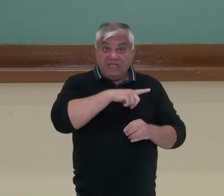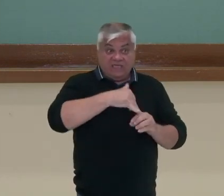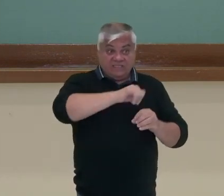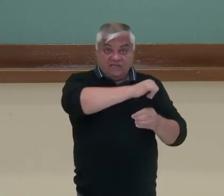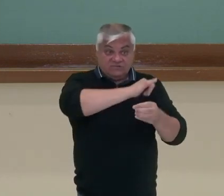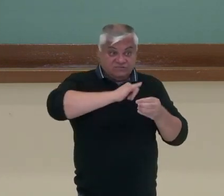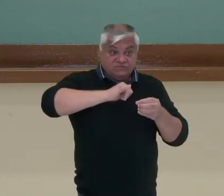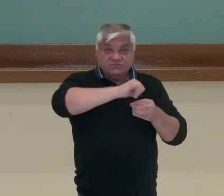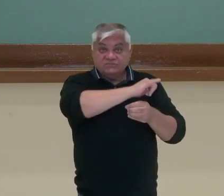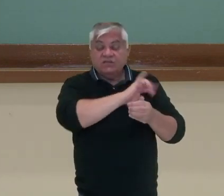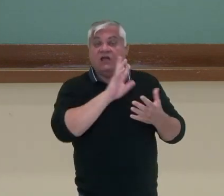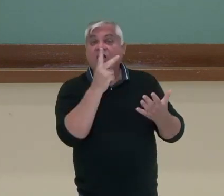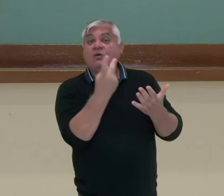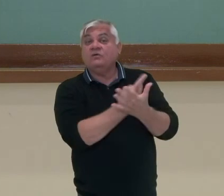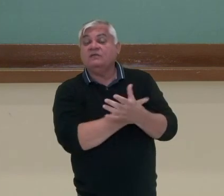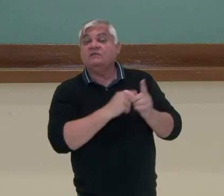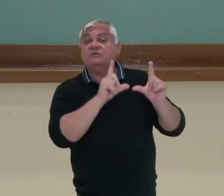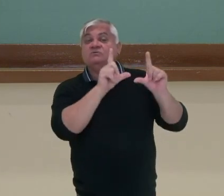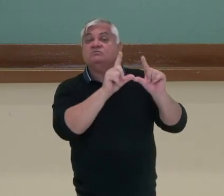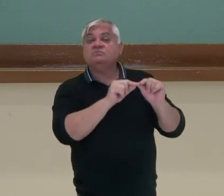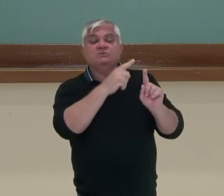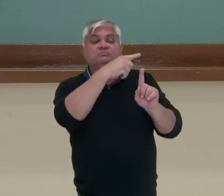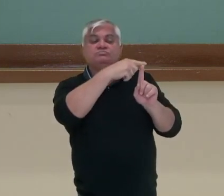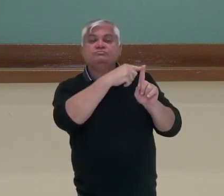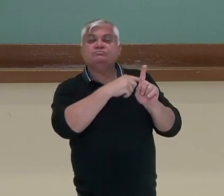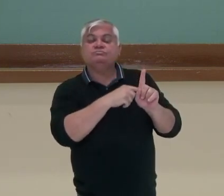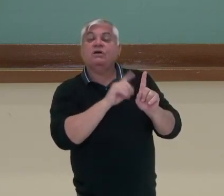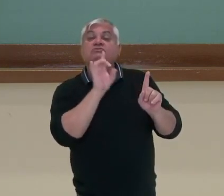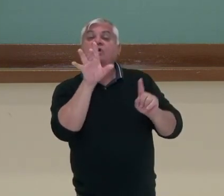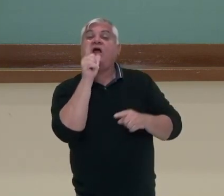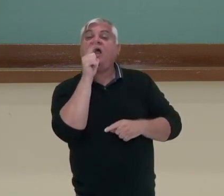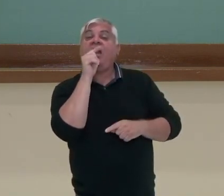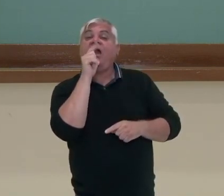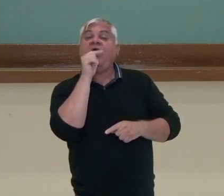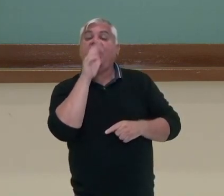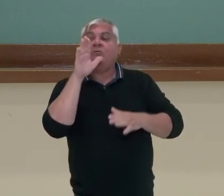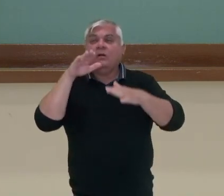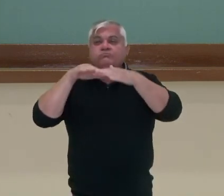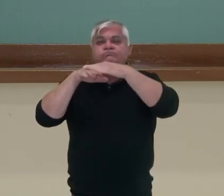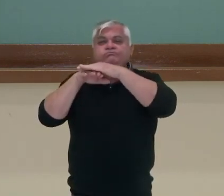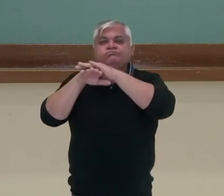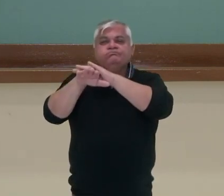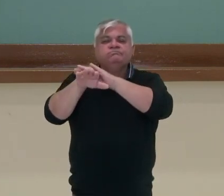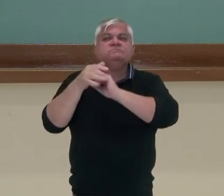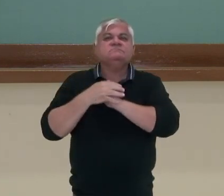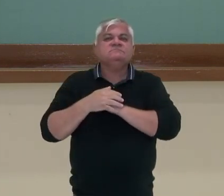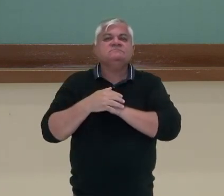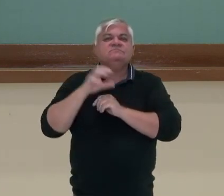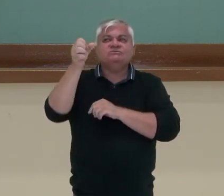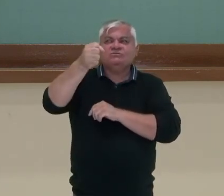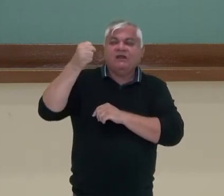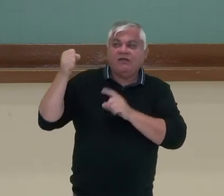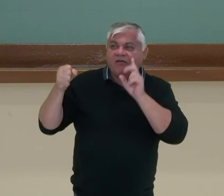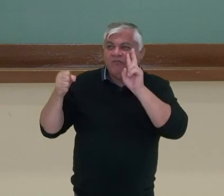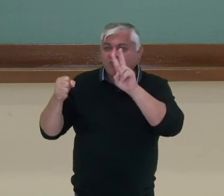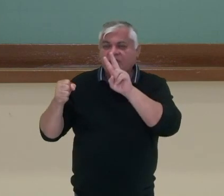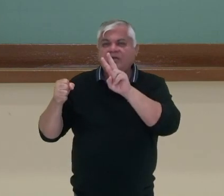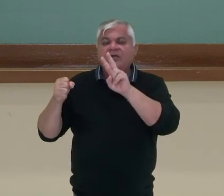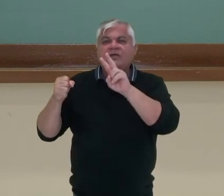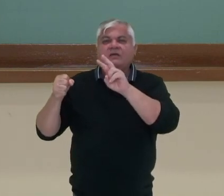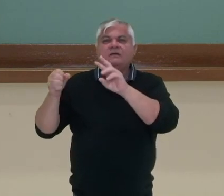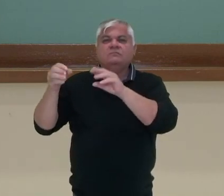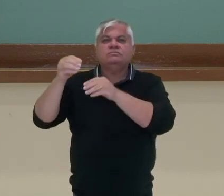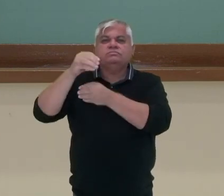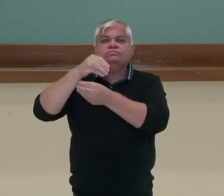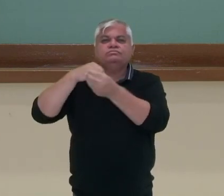que vai acontecer com a diminuição de temperatura, você colocar a sua água lá no congelador. E aí a gente vai ver o movimento das moléculas diminuírem, ou